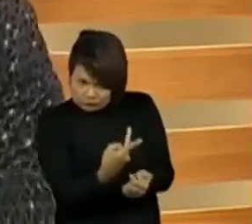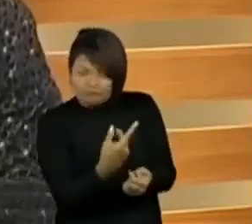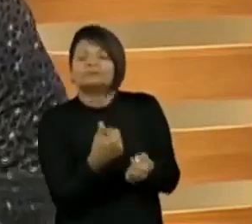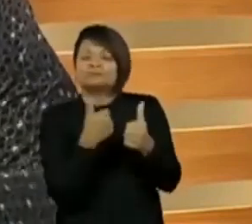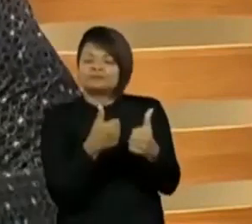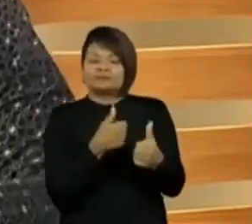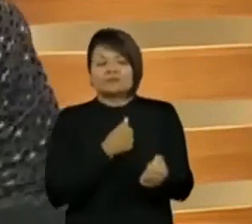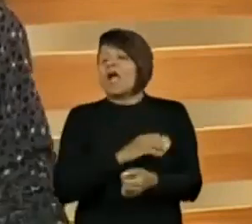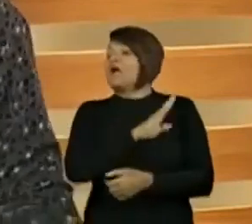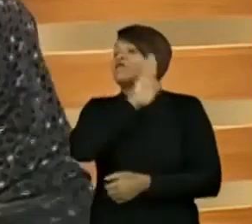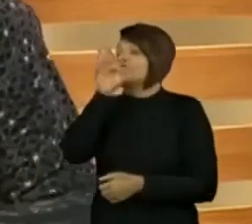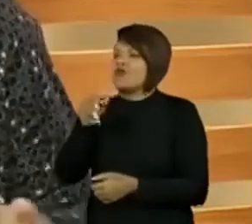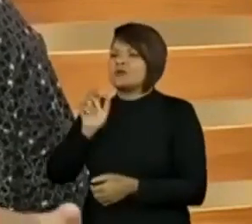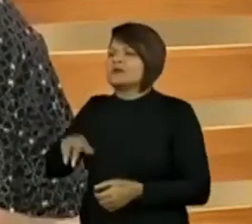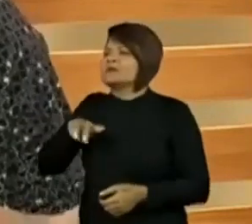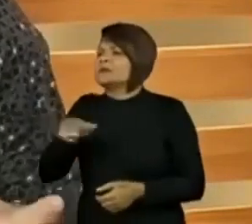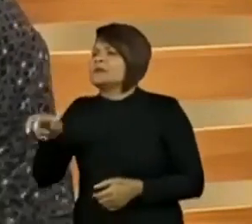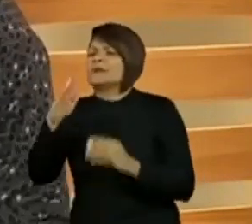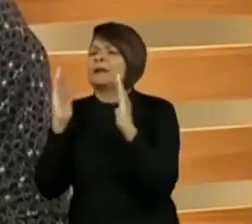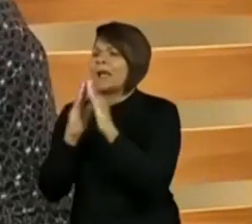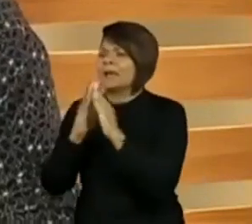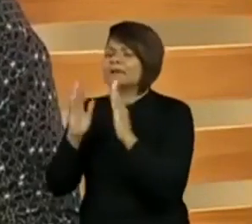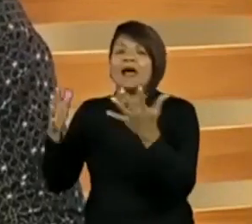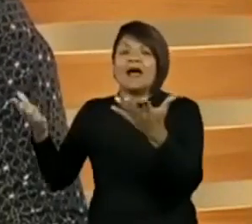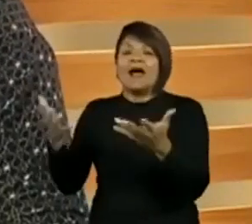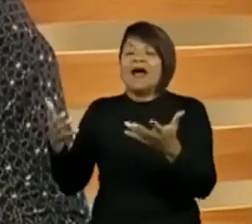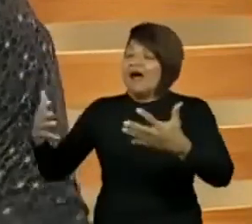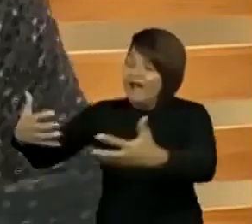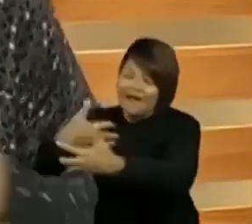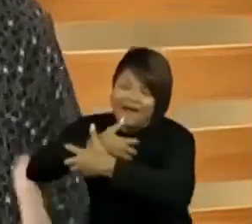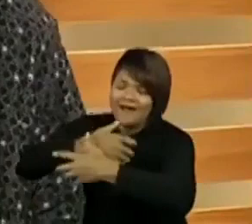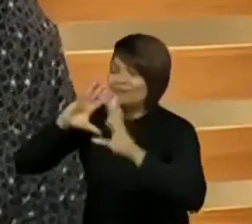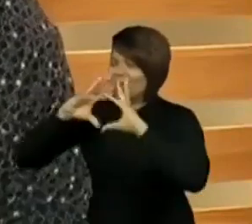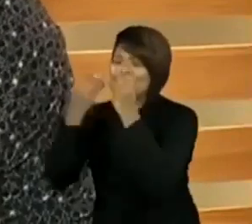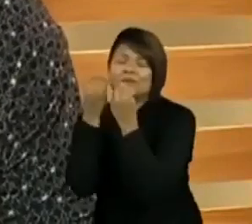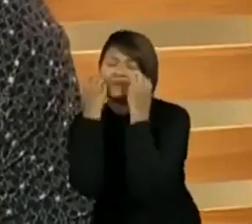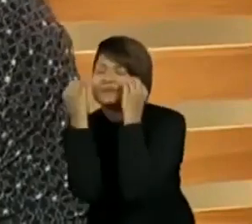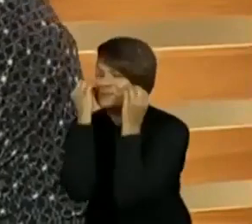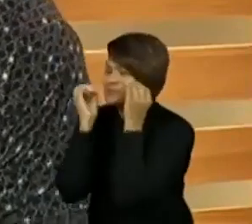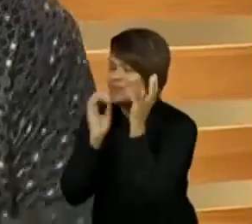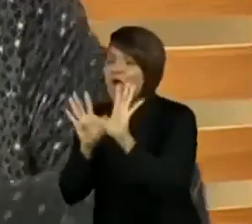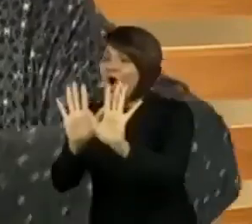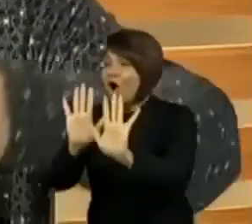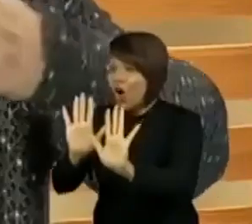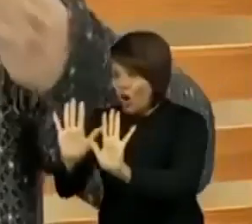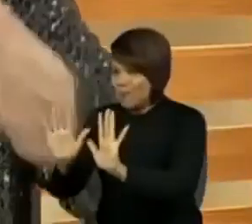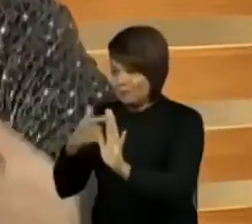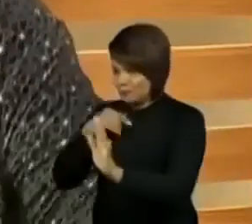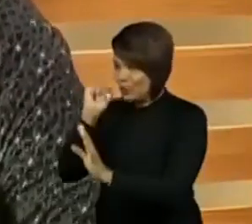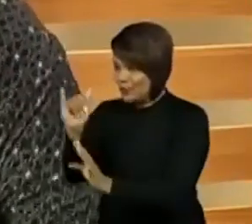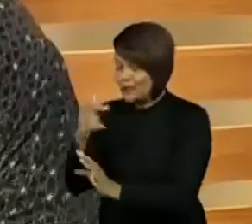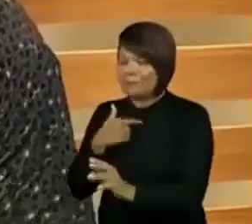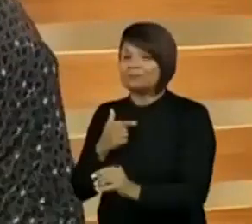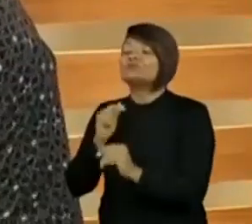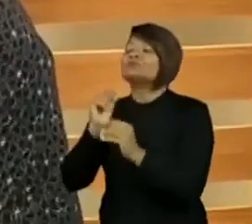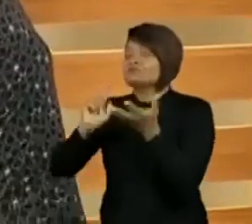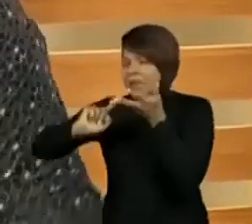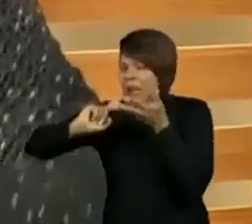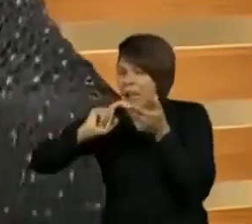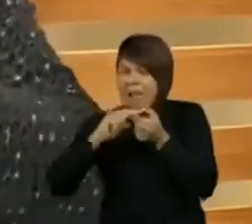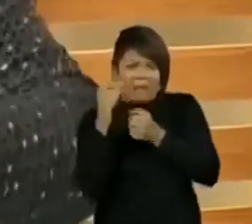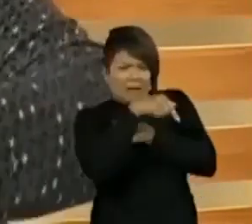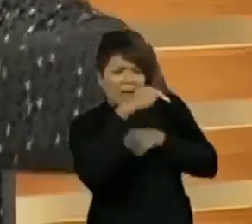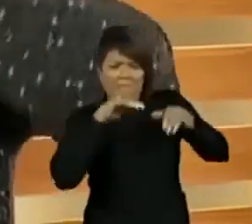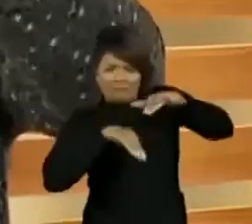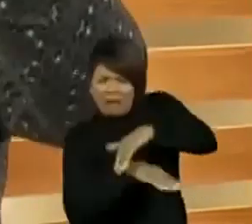quando ela chegou em casa, foi recebida pelo marido e pelos filhos. Quando contou ao marido, ele pegou um grande pedaço de